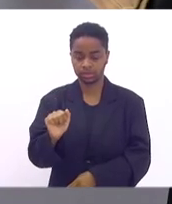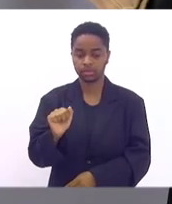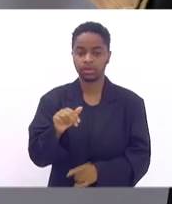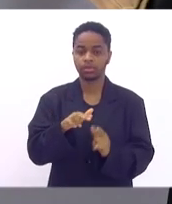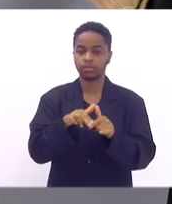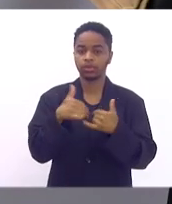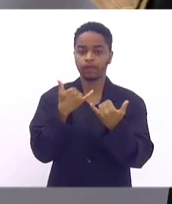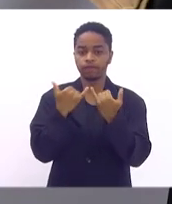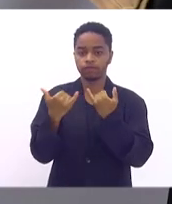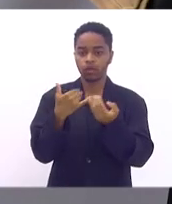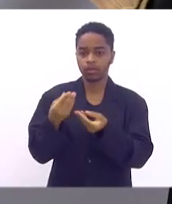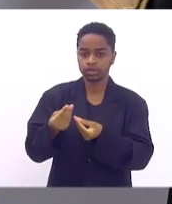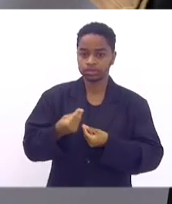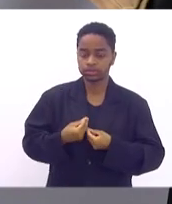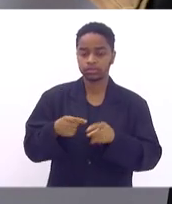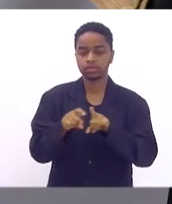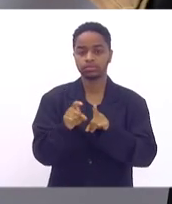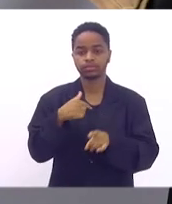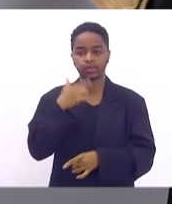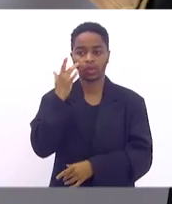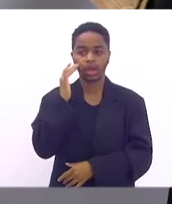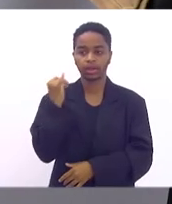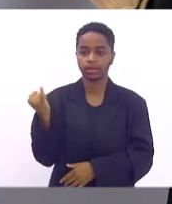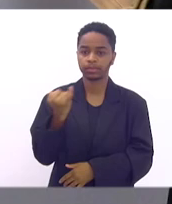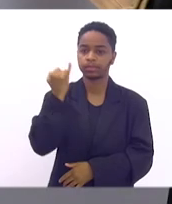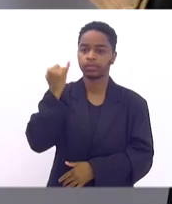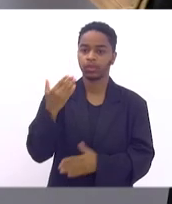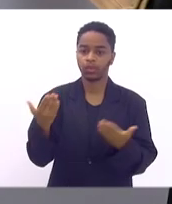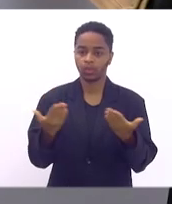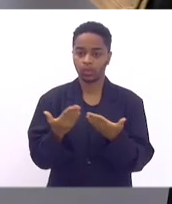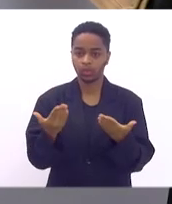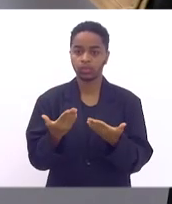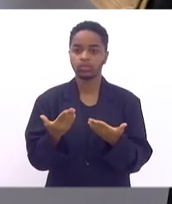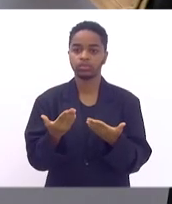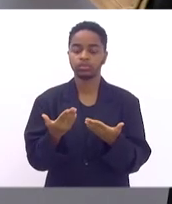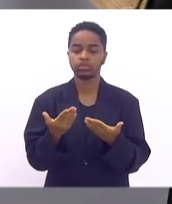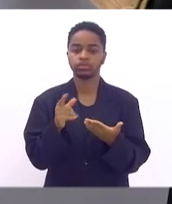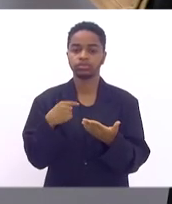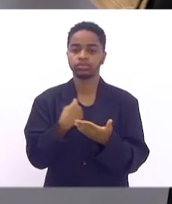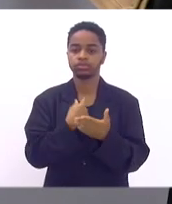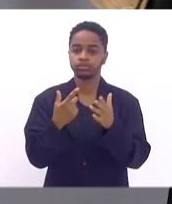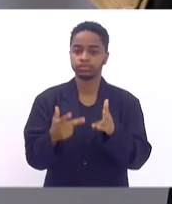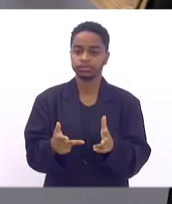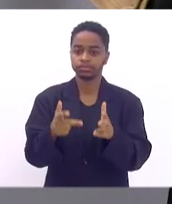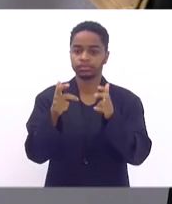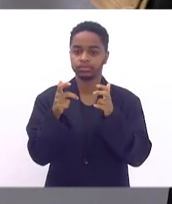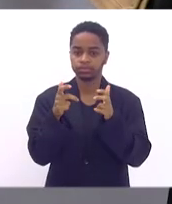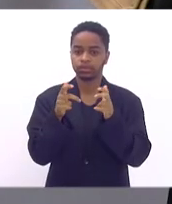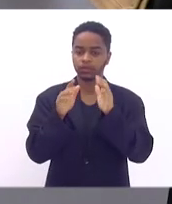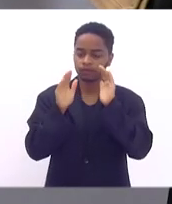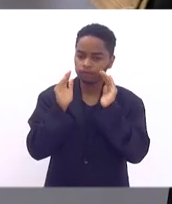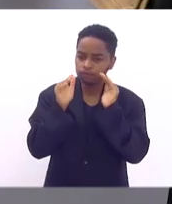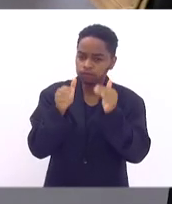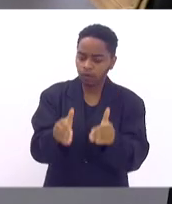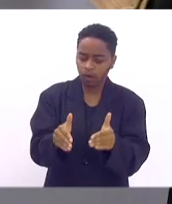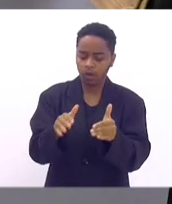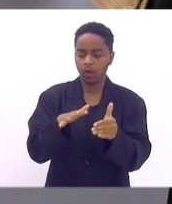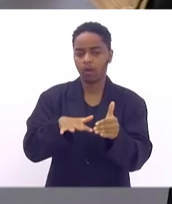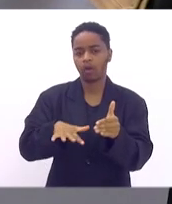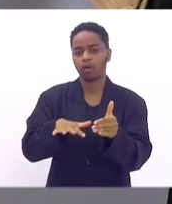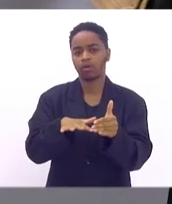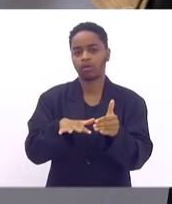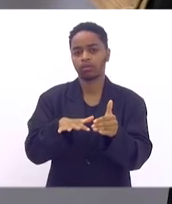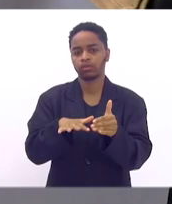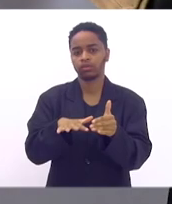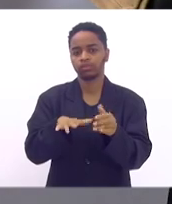pelas informações. Acho que foi muito importante no dia de hoje a gente ver de um modo bem focal essa questão